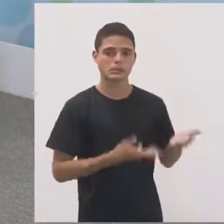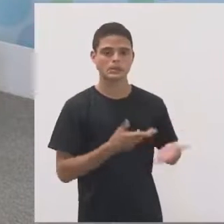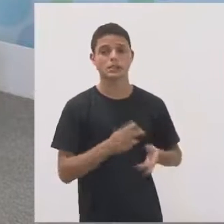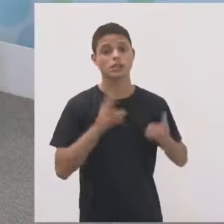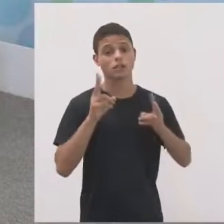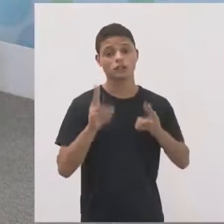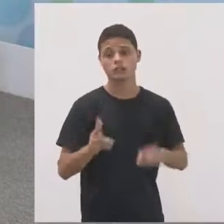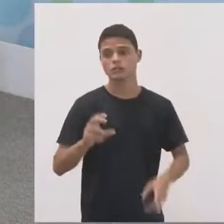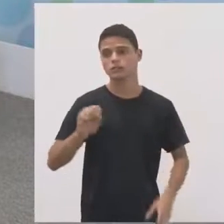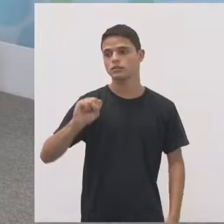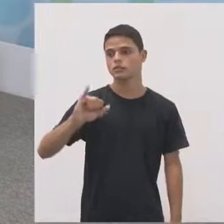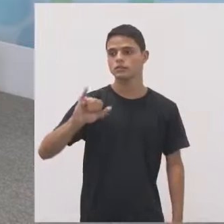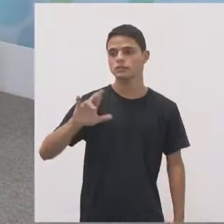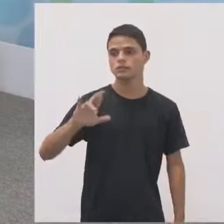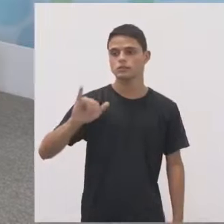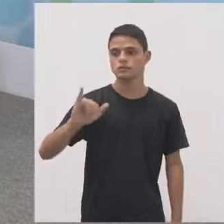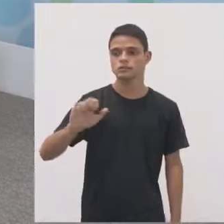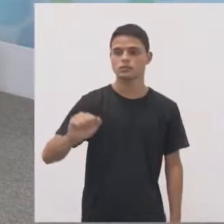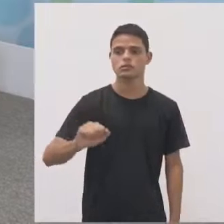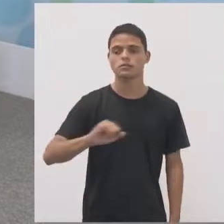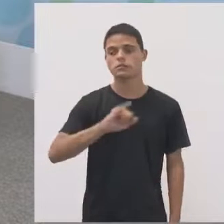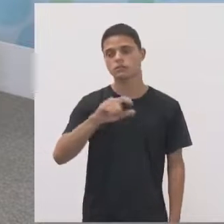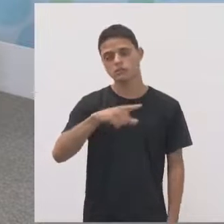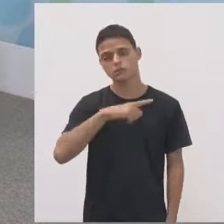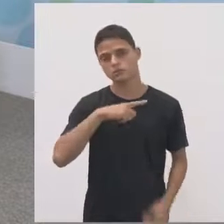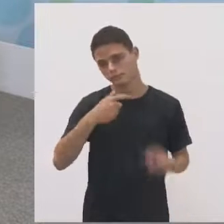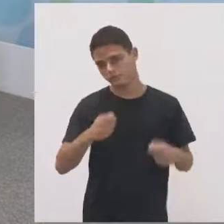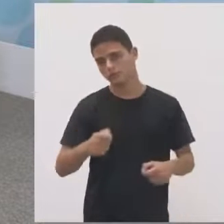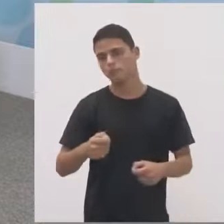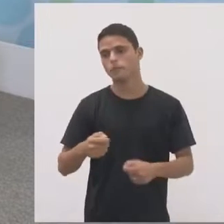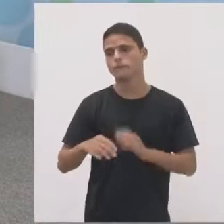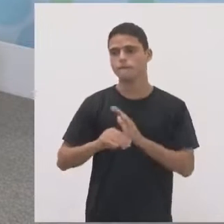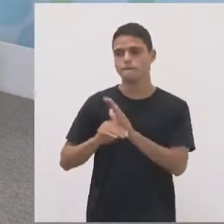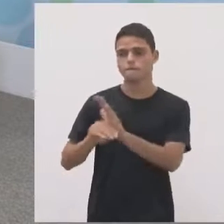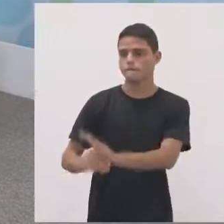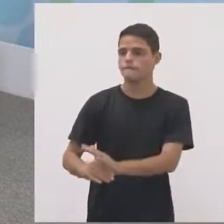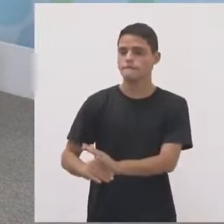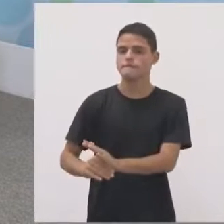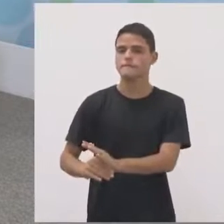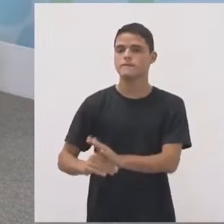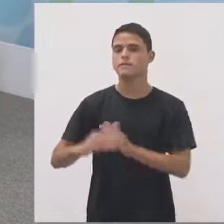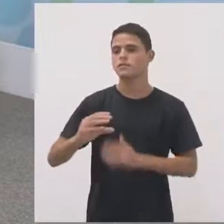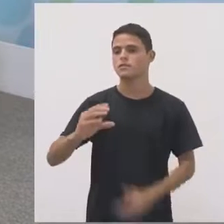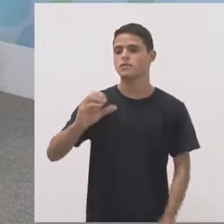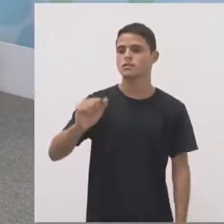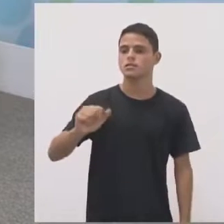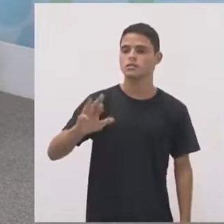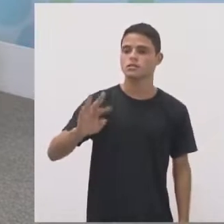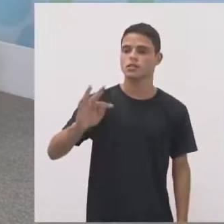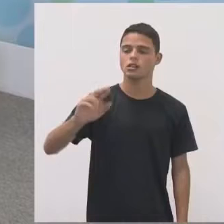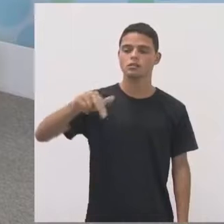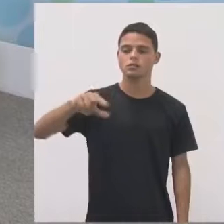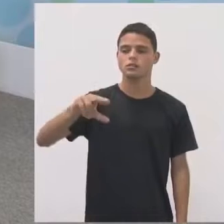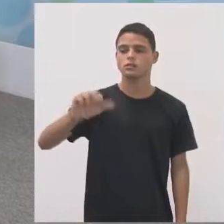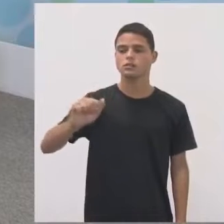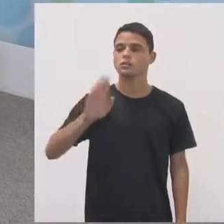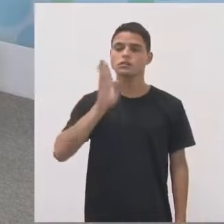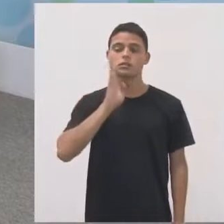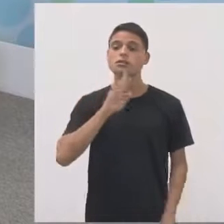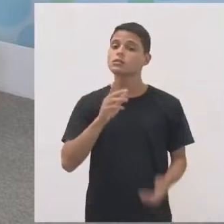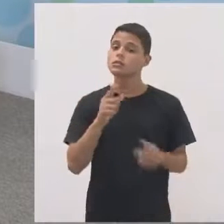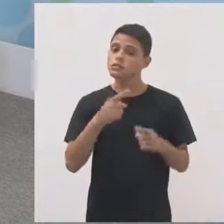Então, se você precisar de alguma ajuda, algum auxílio, a Cortana vai te auxiliar. Isso é muito legal para as pessoas que têm deficiência.